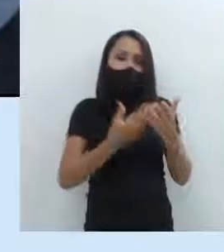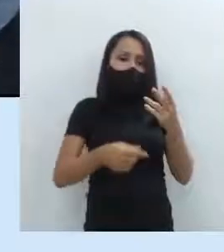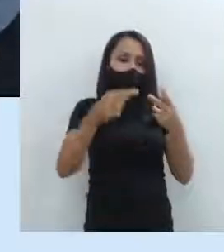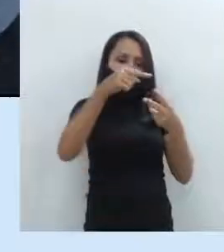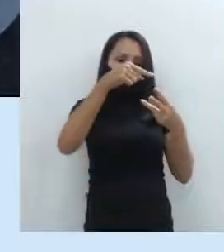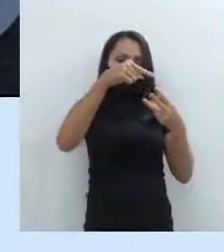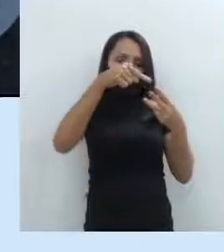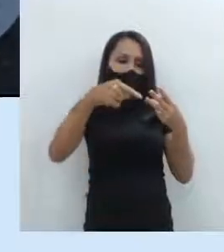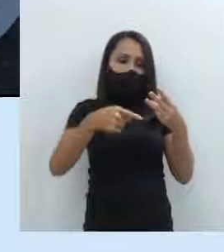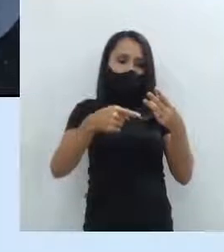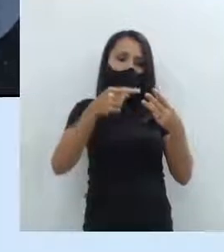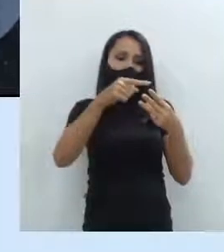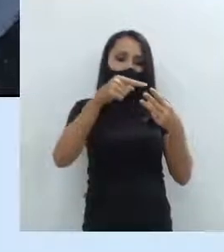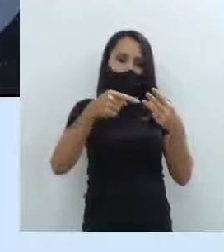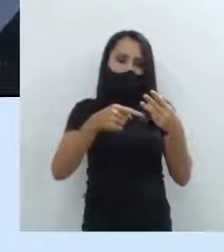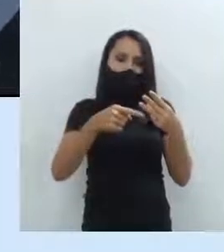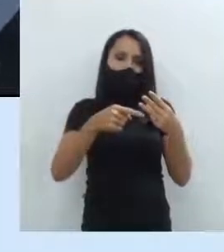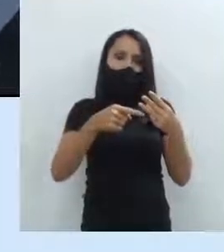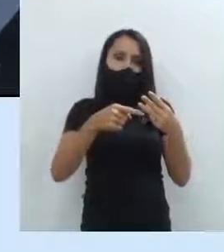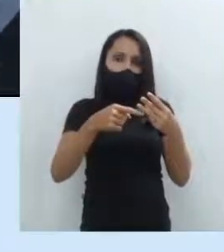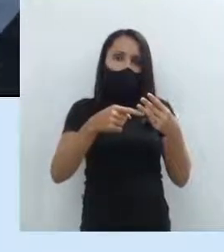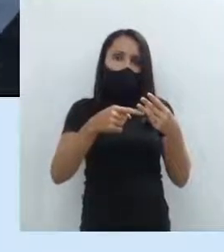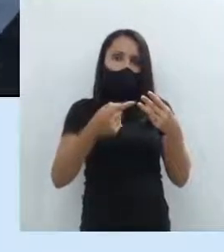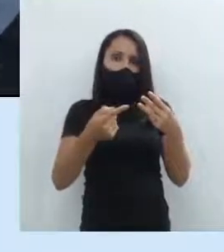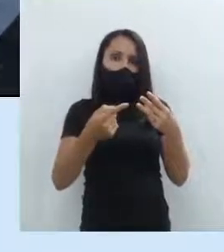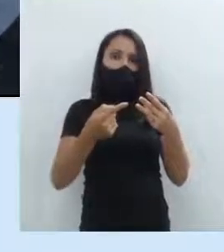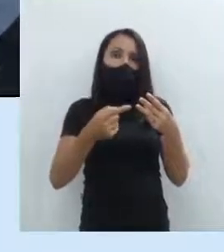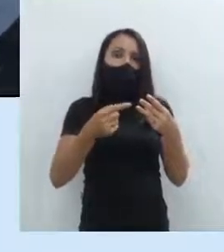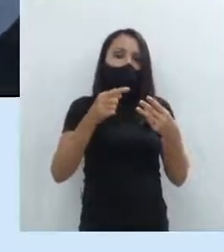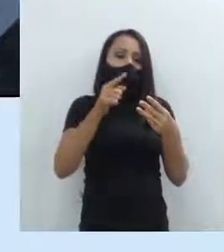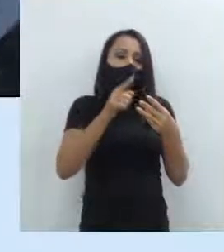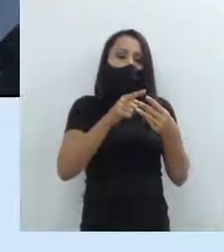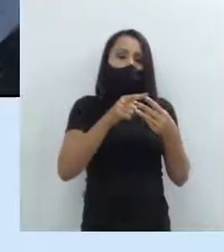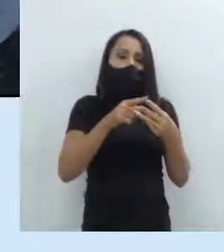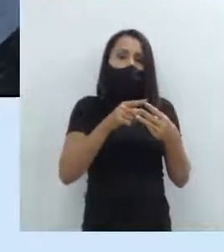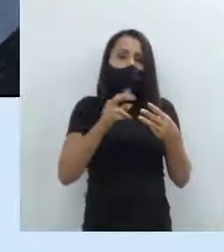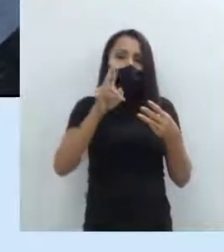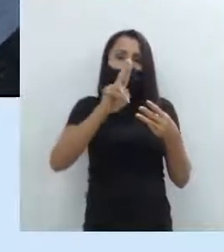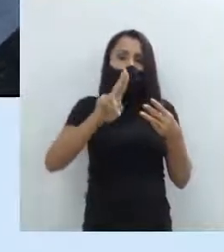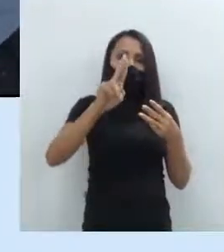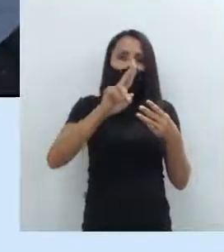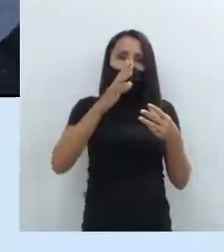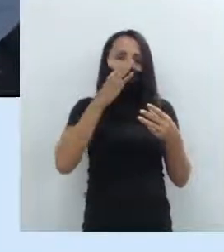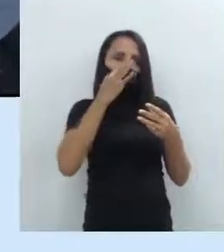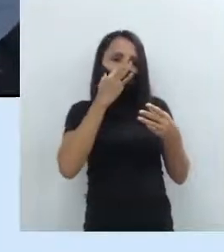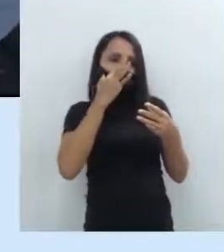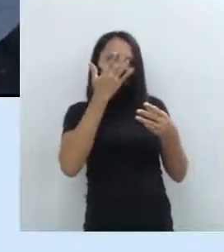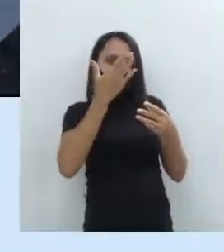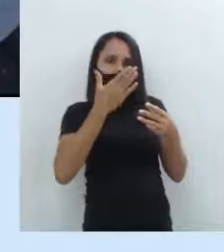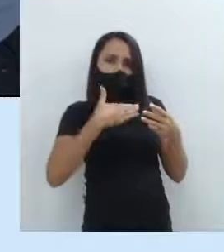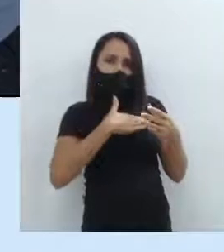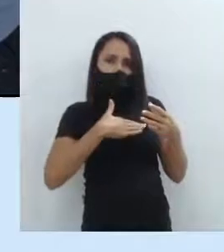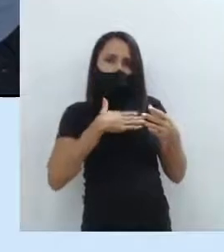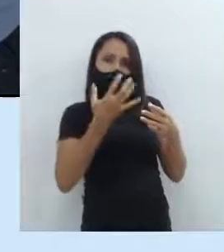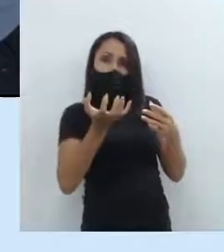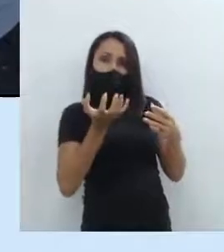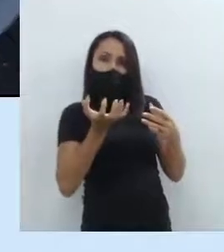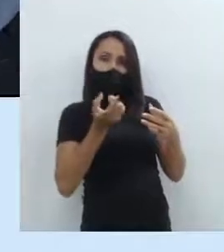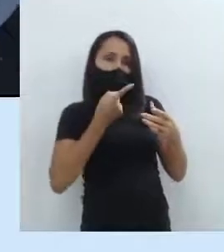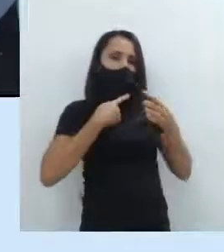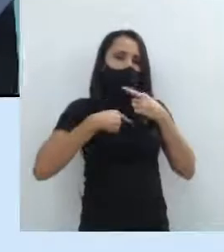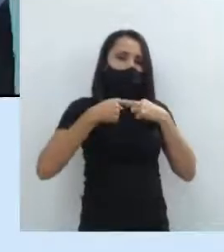é útil, claro. Você é necessário ter um mito, uma coisa que você vai olhar, vai admirar, vai gostar, vai querer, vai